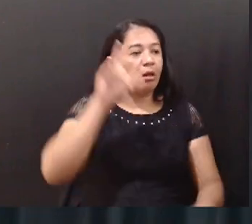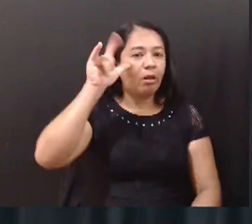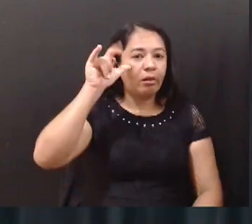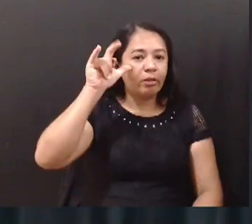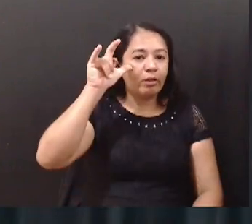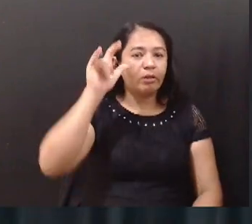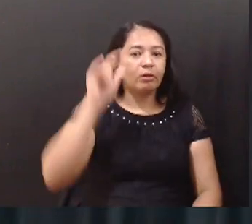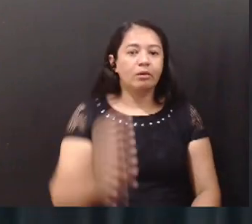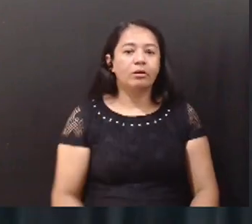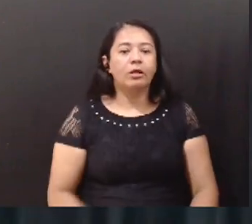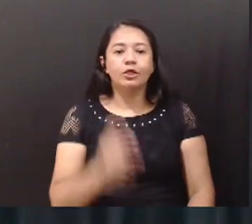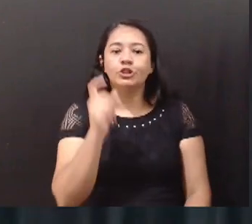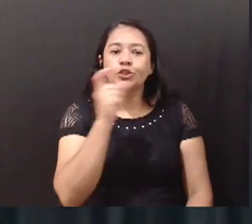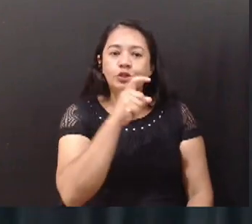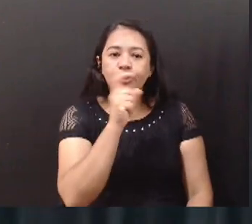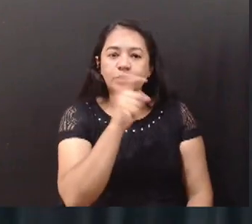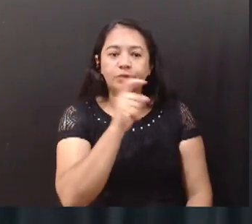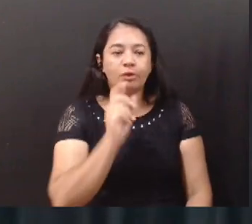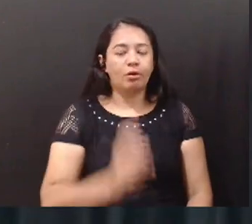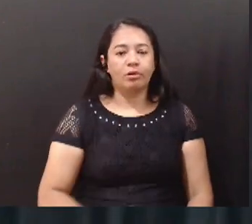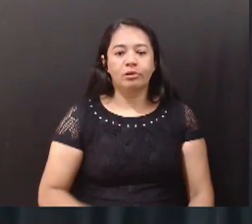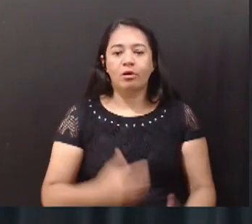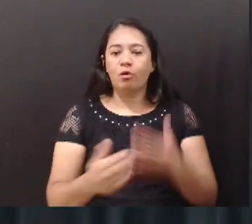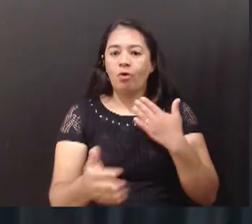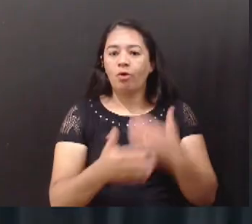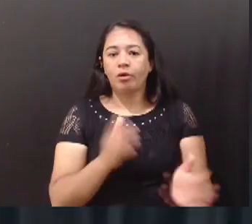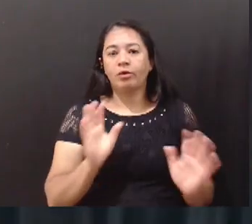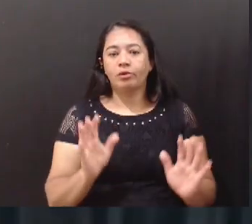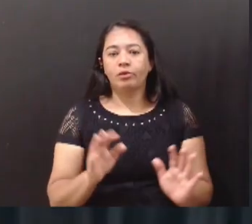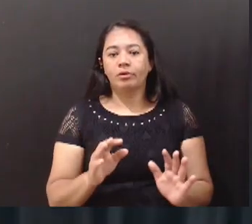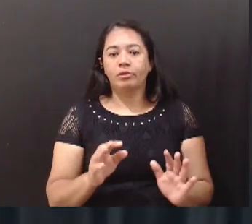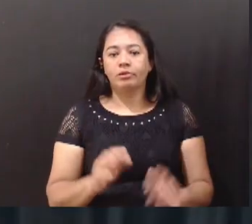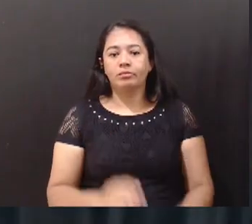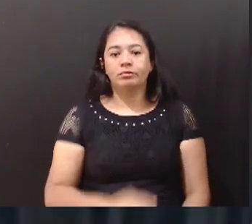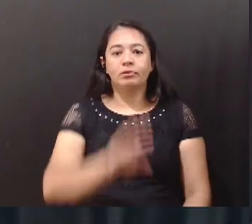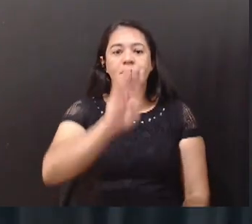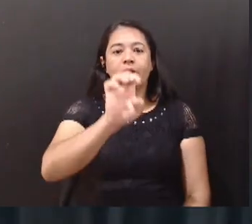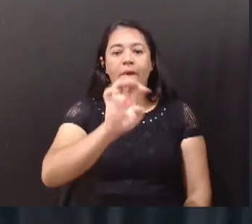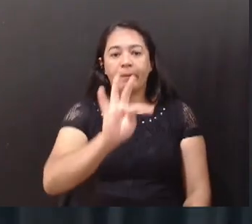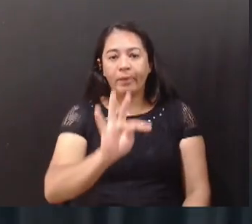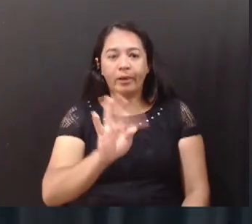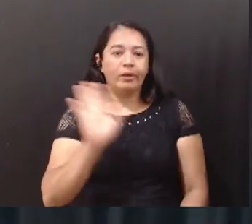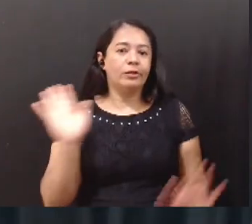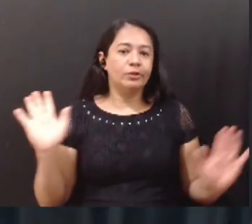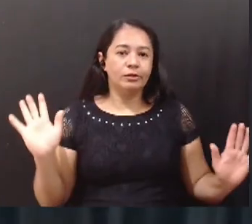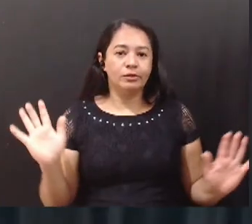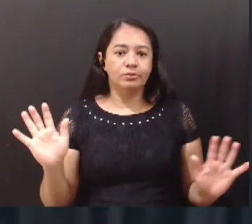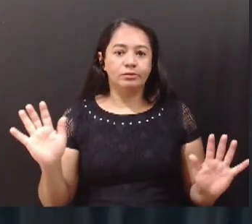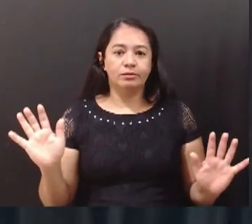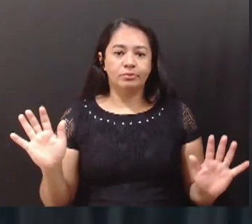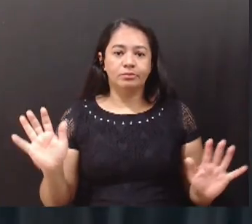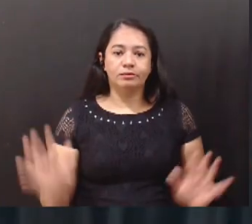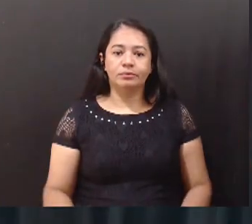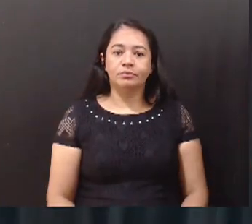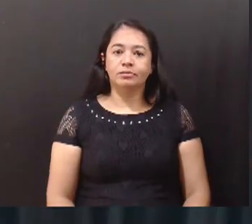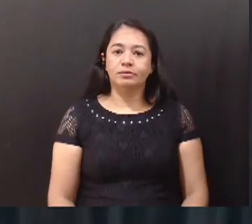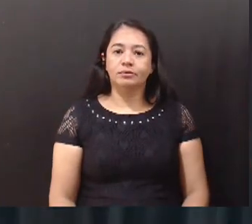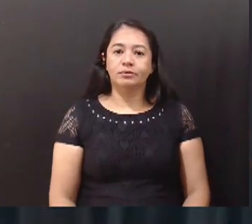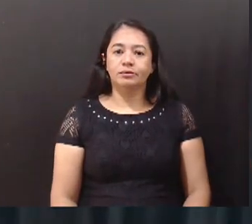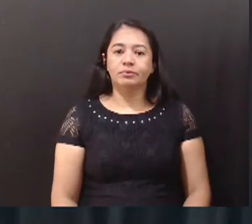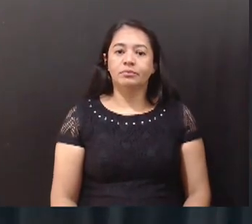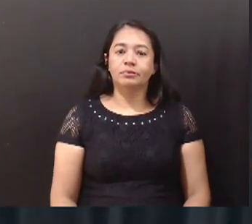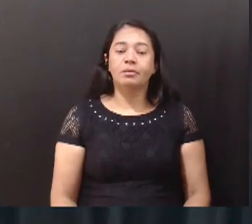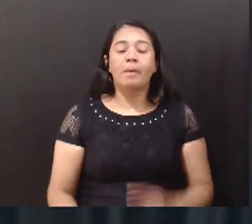Abre qualquer coisa que você tenha que passar muito rápido. Abre a Bet, né? Porque hoje em dia é um grande problema para a gente o vício em Bet. Por